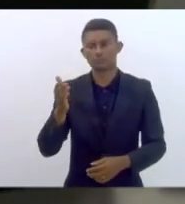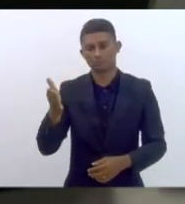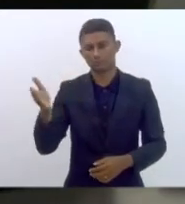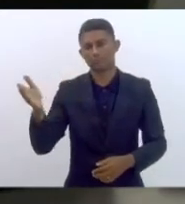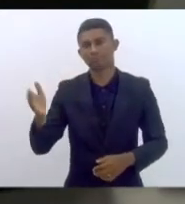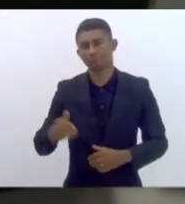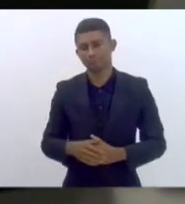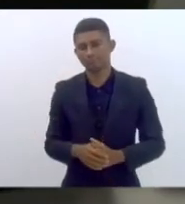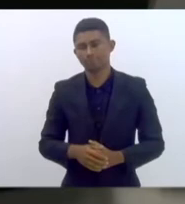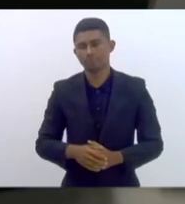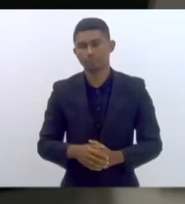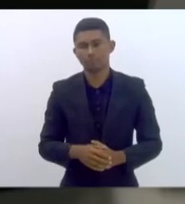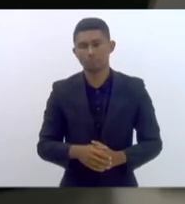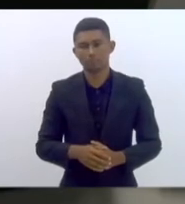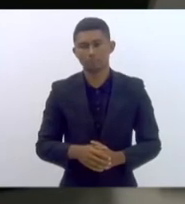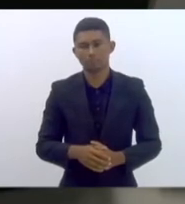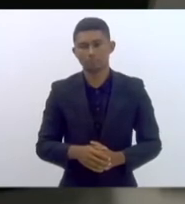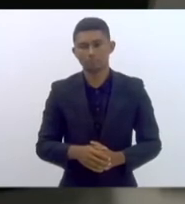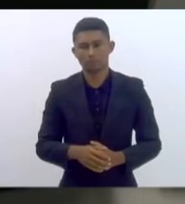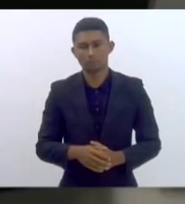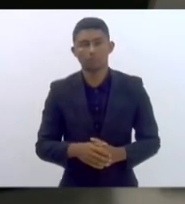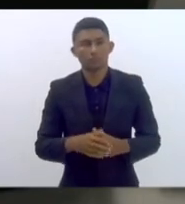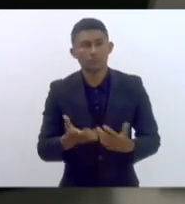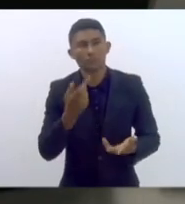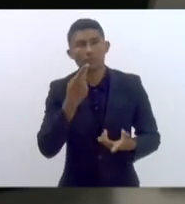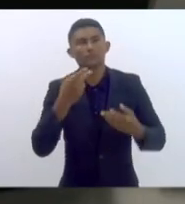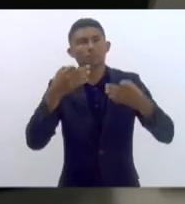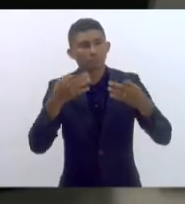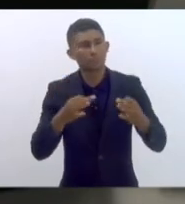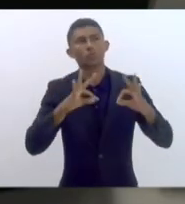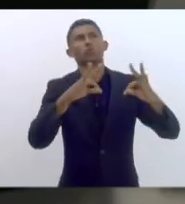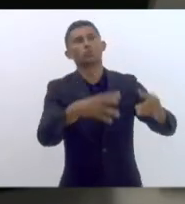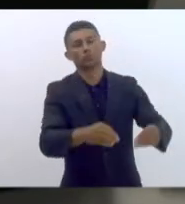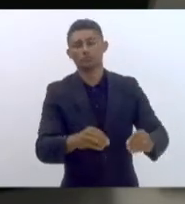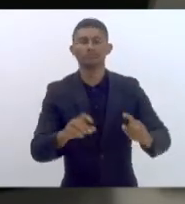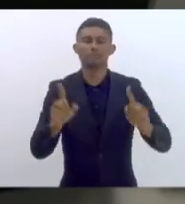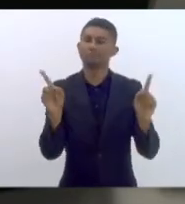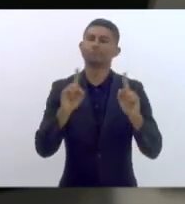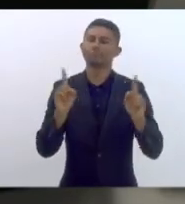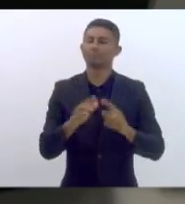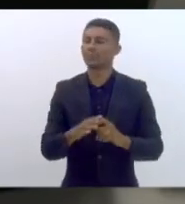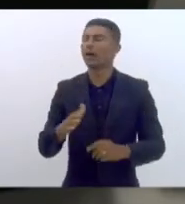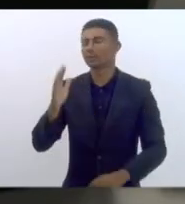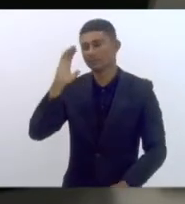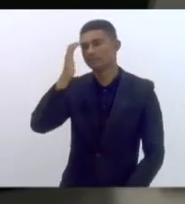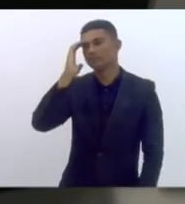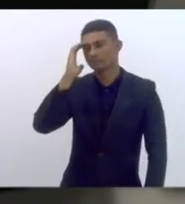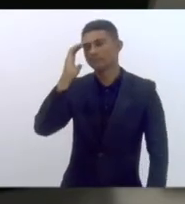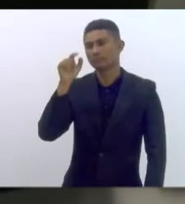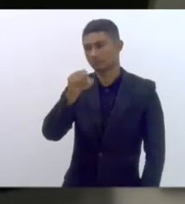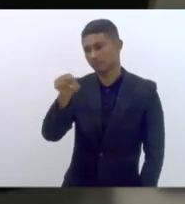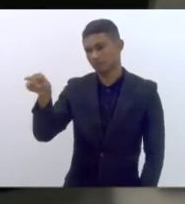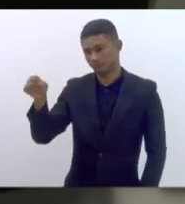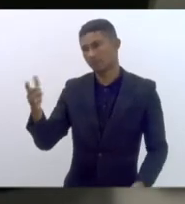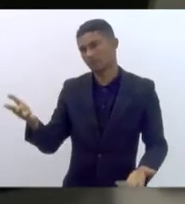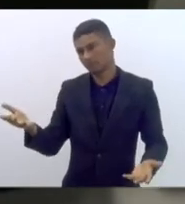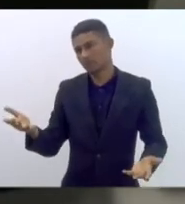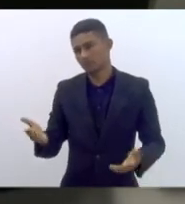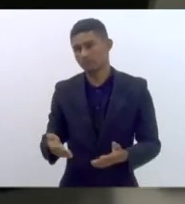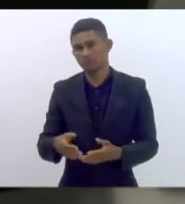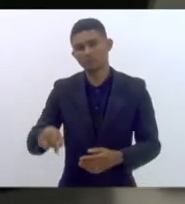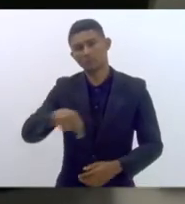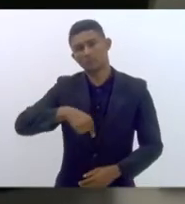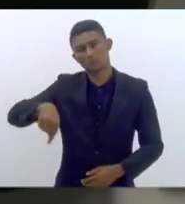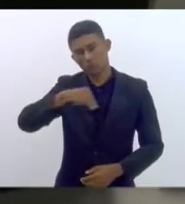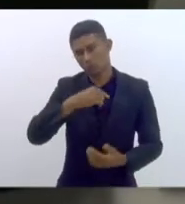do Tesouro. Ô, então, Pedro, a gente só não pode afirmar que foi o total. Sim, sim. Eu entendi, vocês têm que ter ali, nós somos